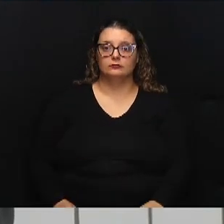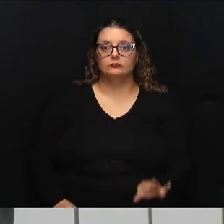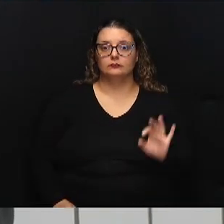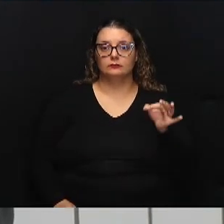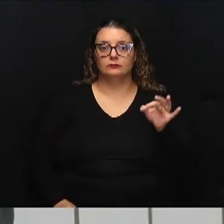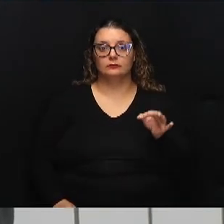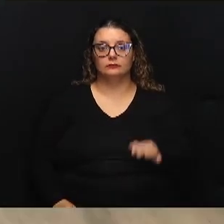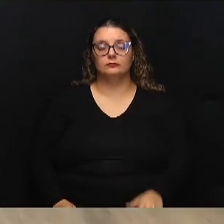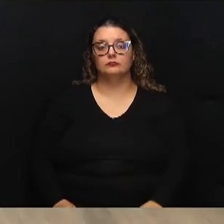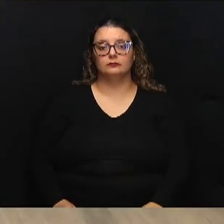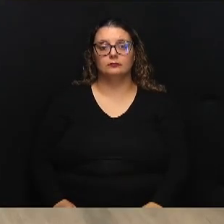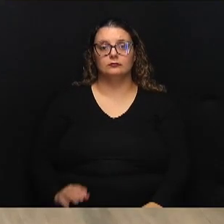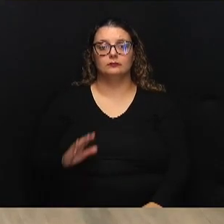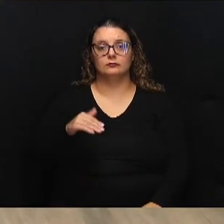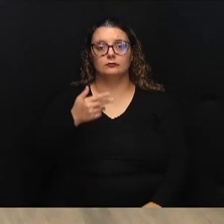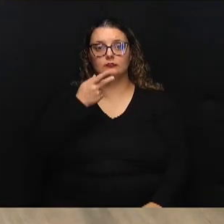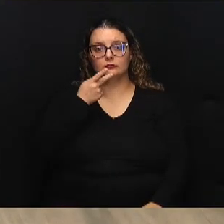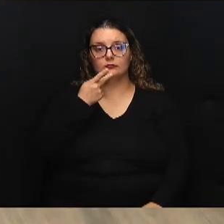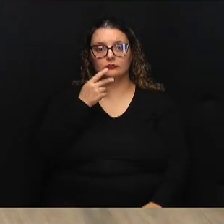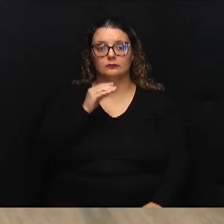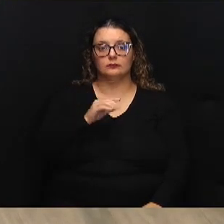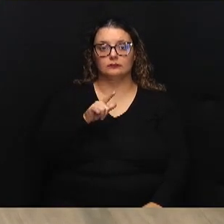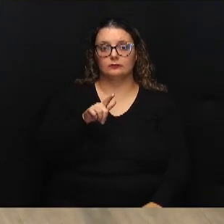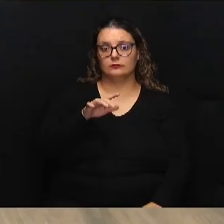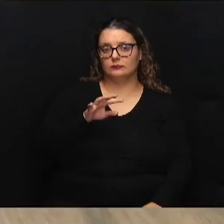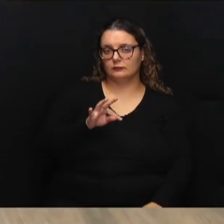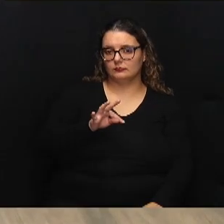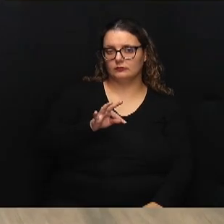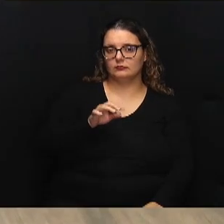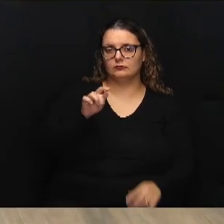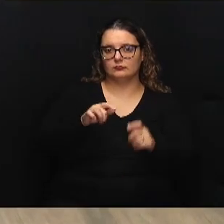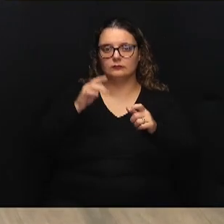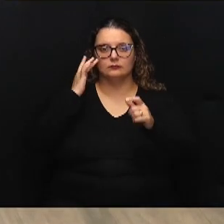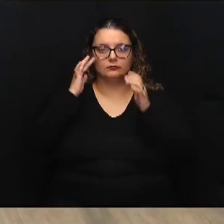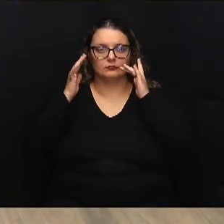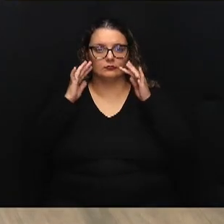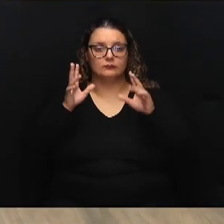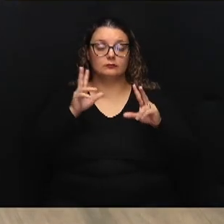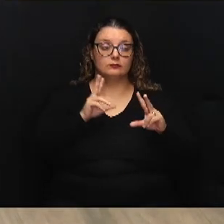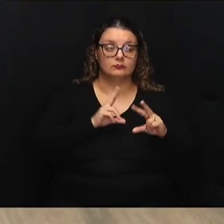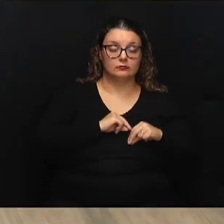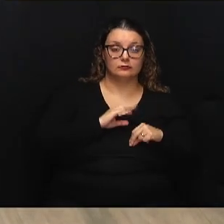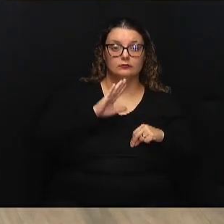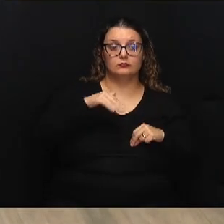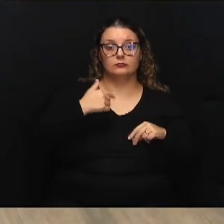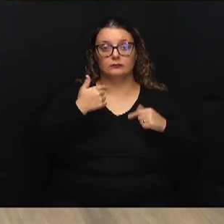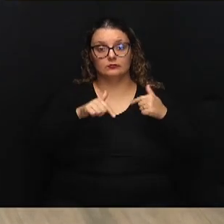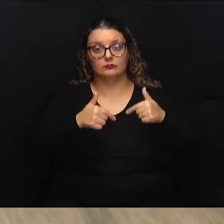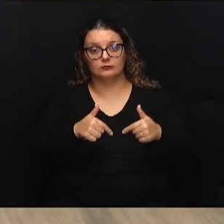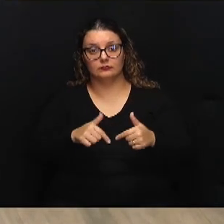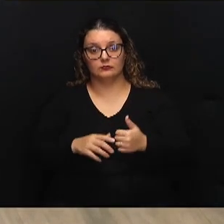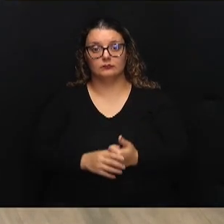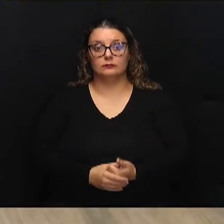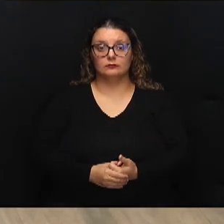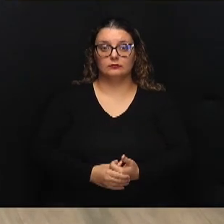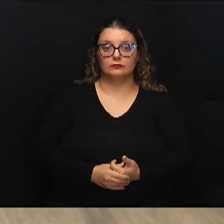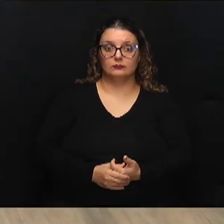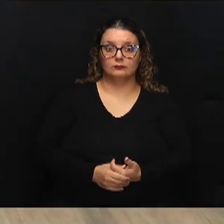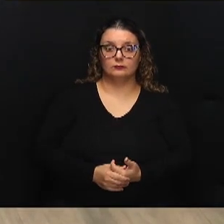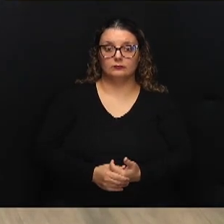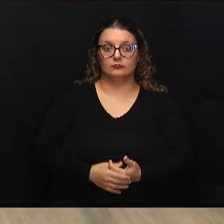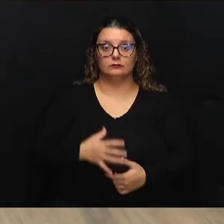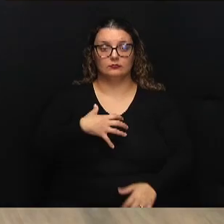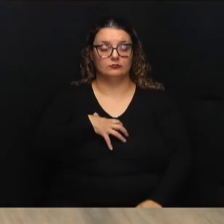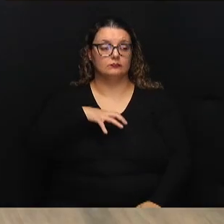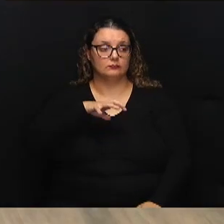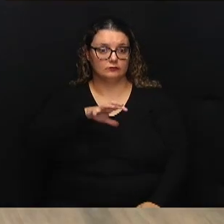Exatamente. Mas quando a gente fala em CLT, as pessoas ainda pensam muito assim, né? Poxa, quando eu trabalho nesse formato,